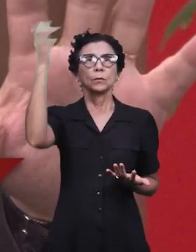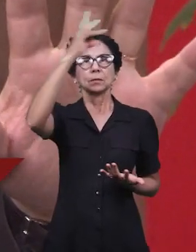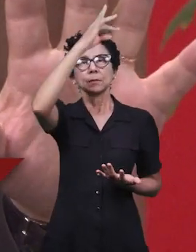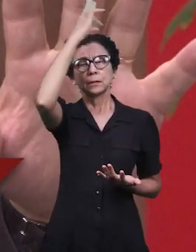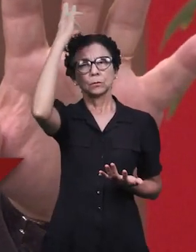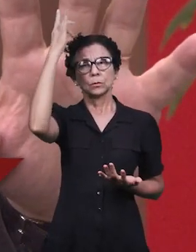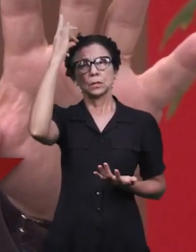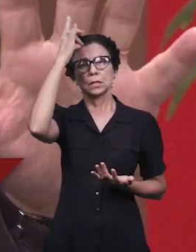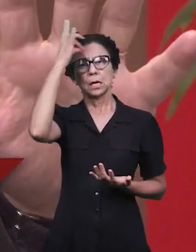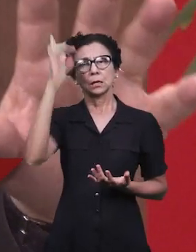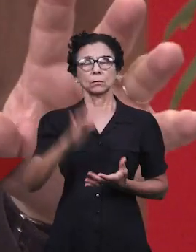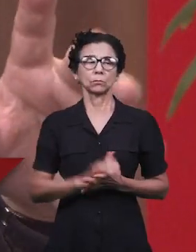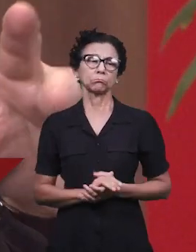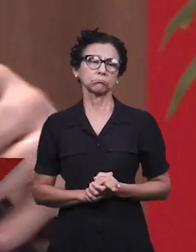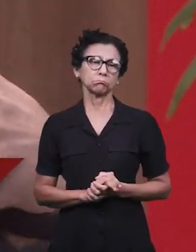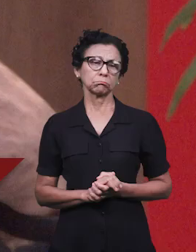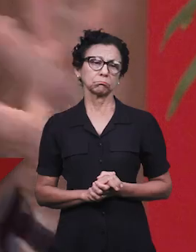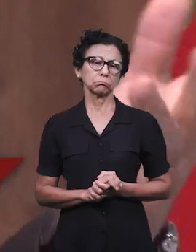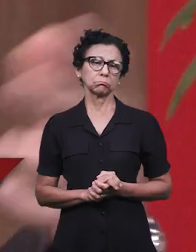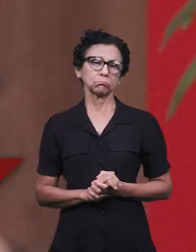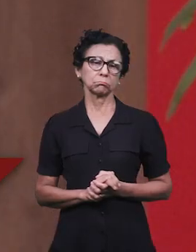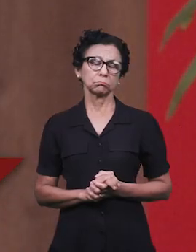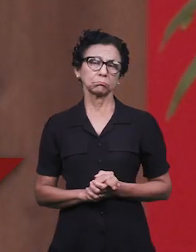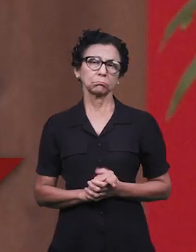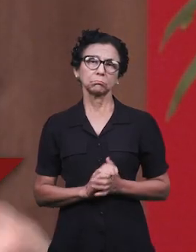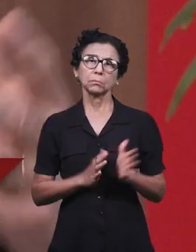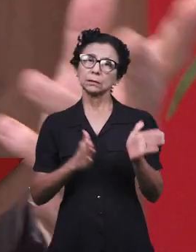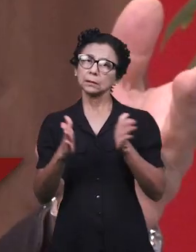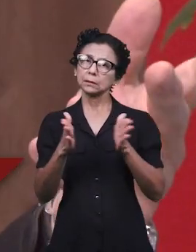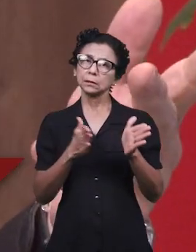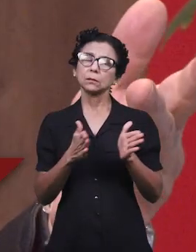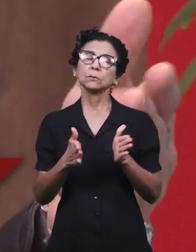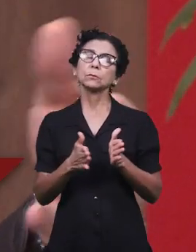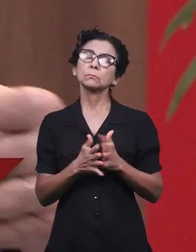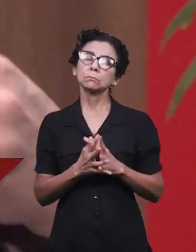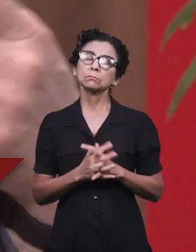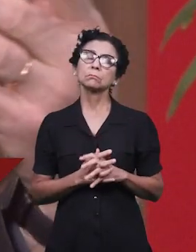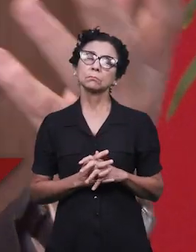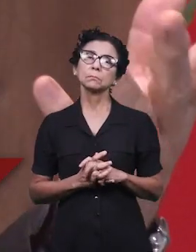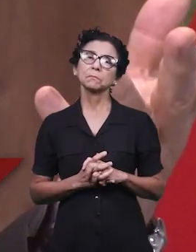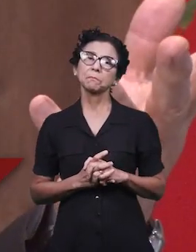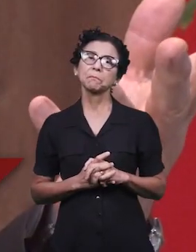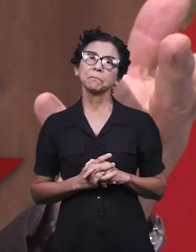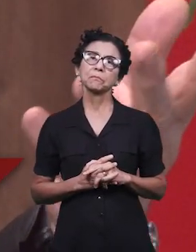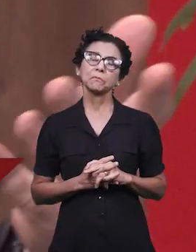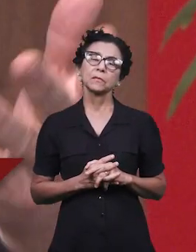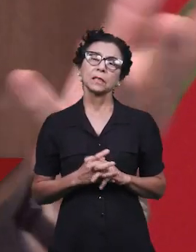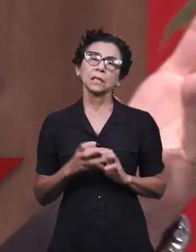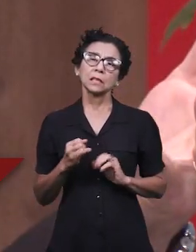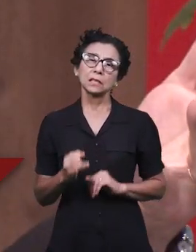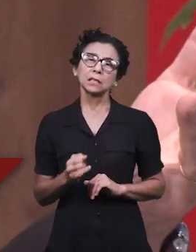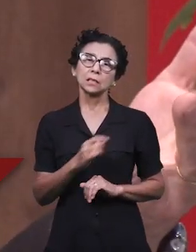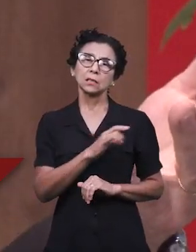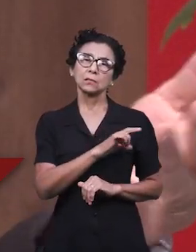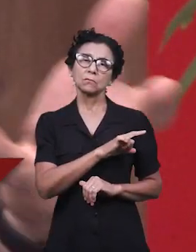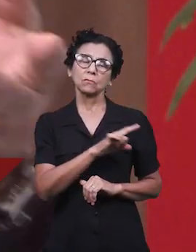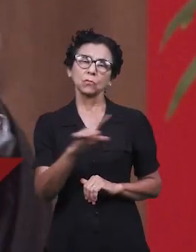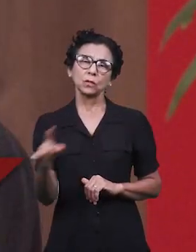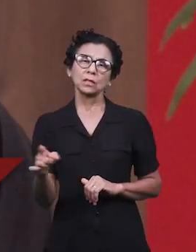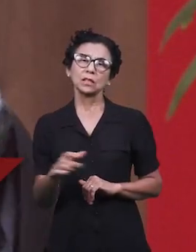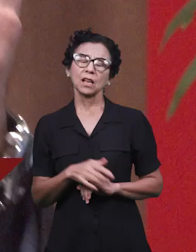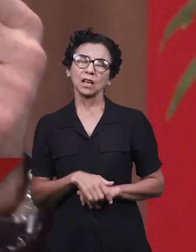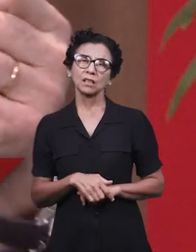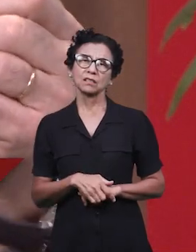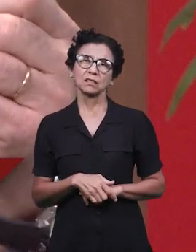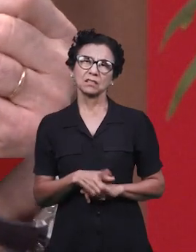diz lá que se vós que sois maus, o vosso filho pedir um pão, não